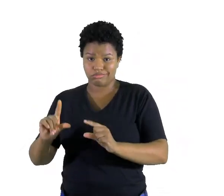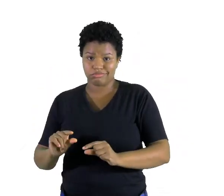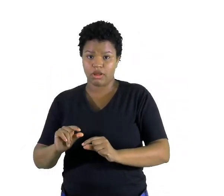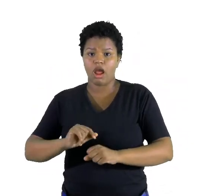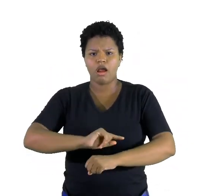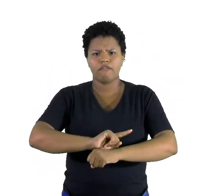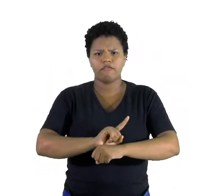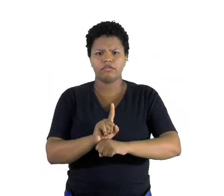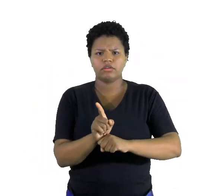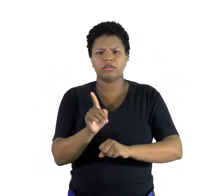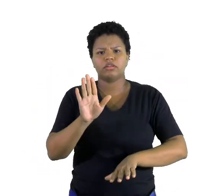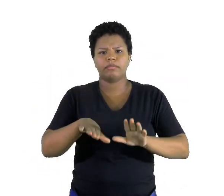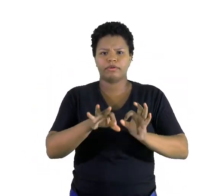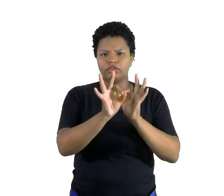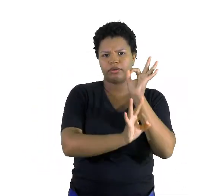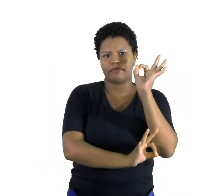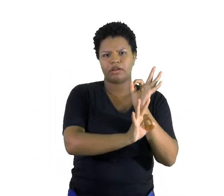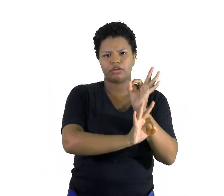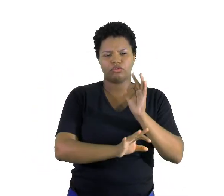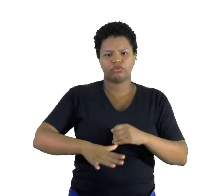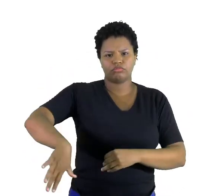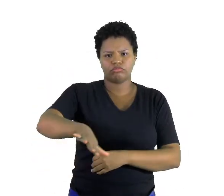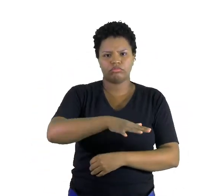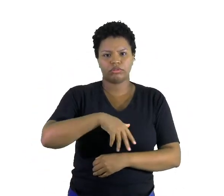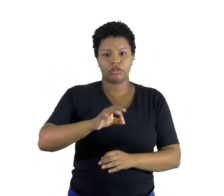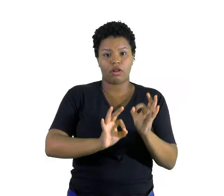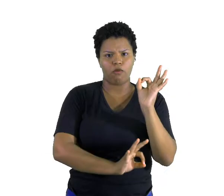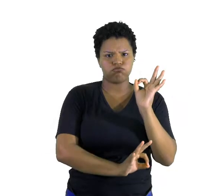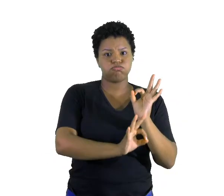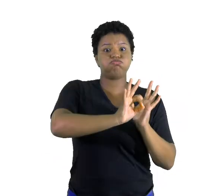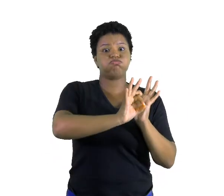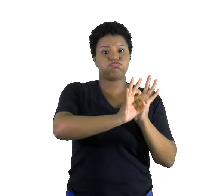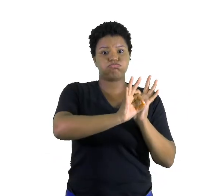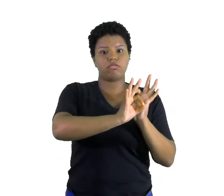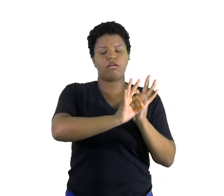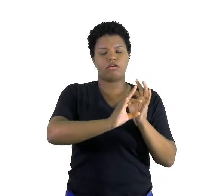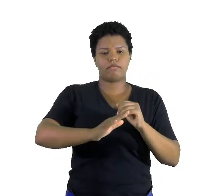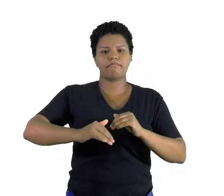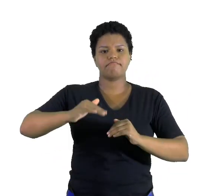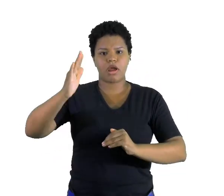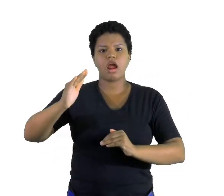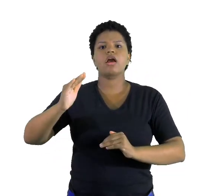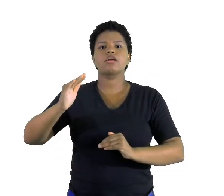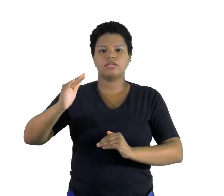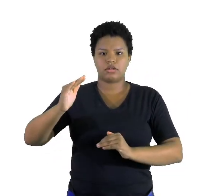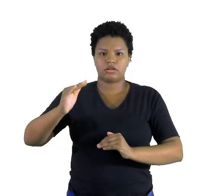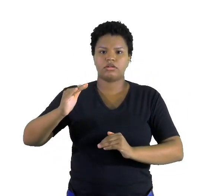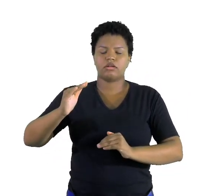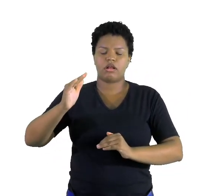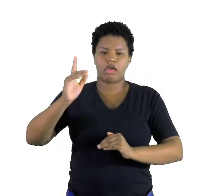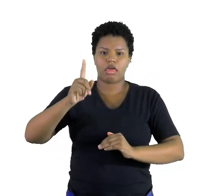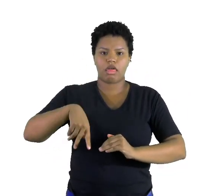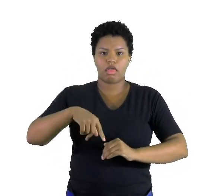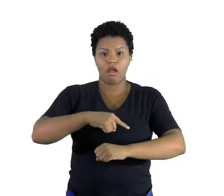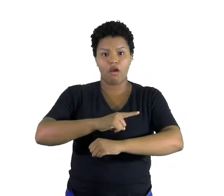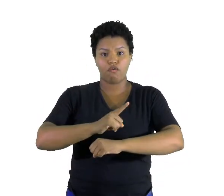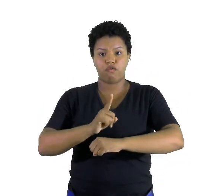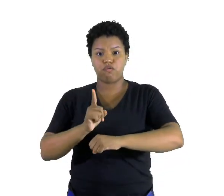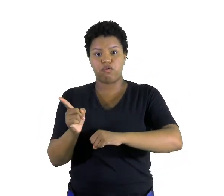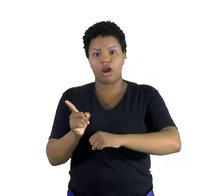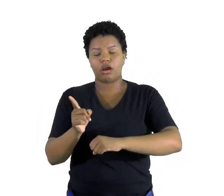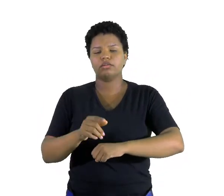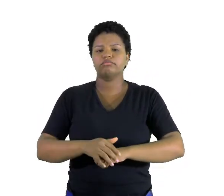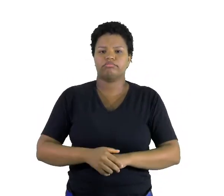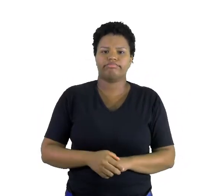da temperatura do meio. Quanto maior a temperatura, maior será a sua velocidade,